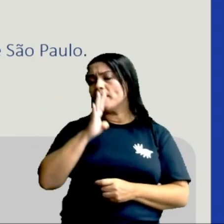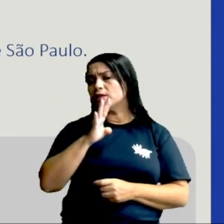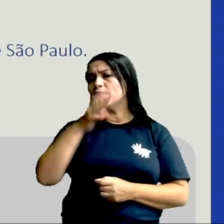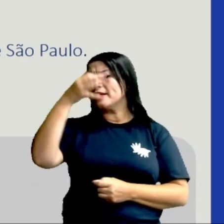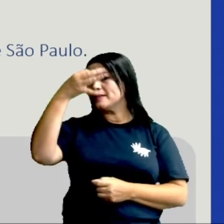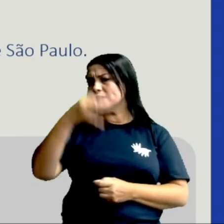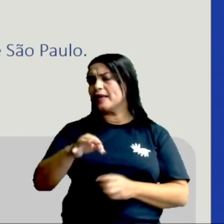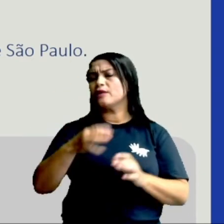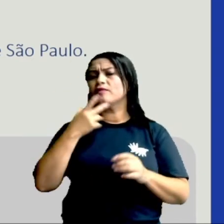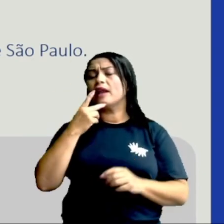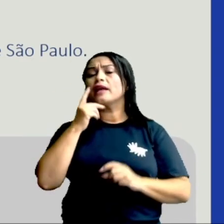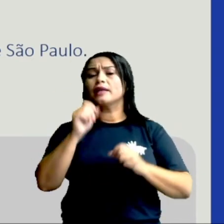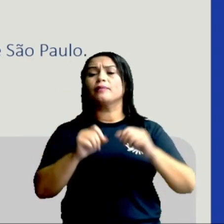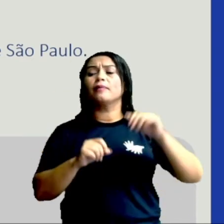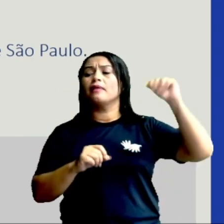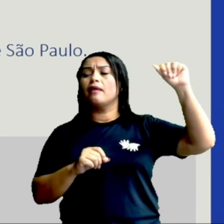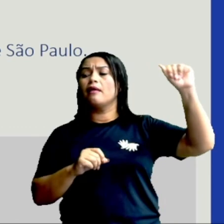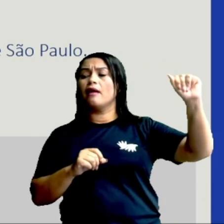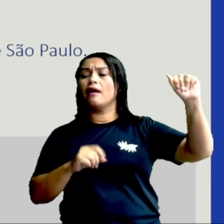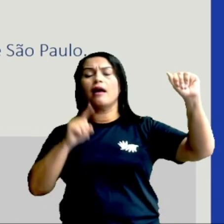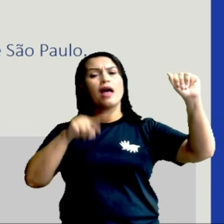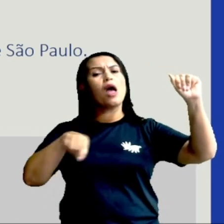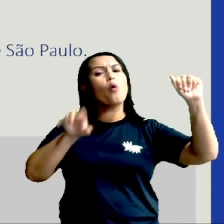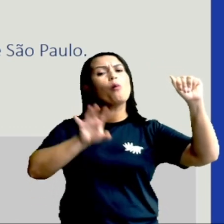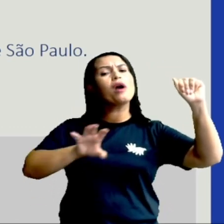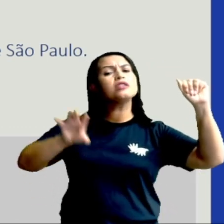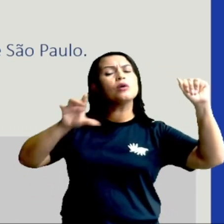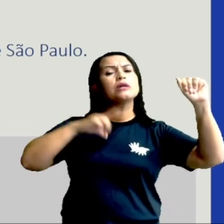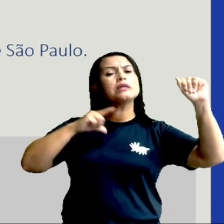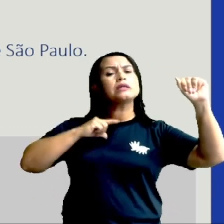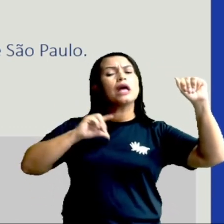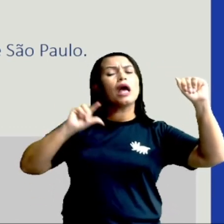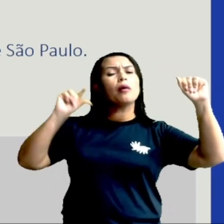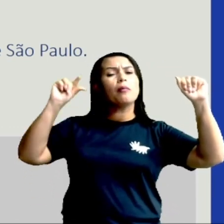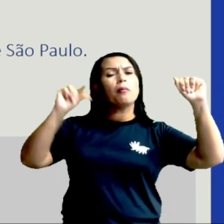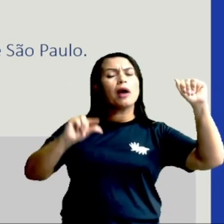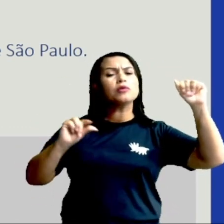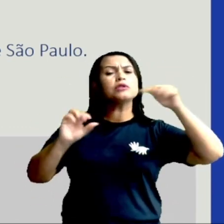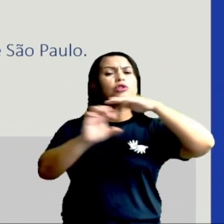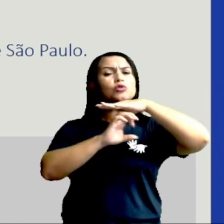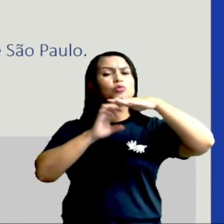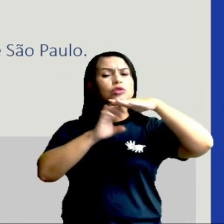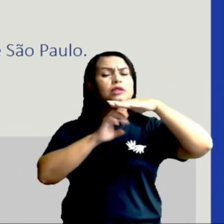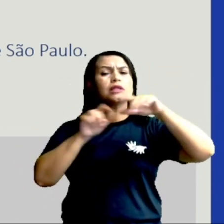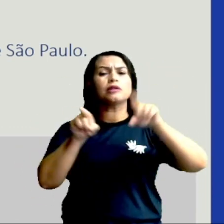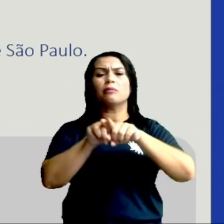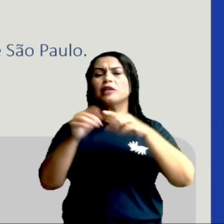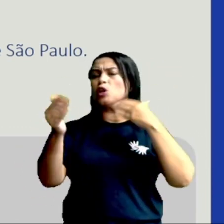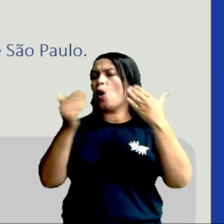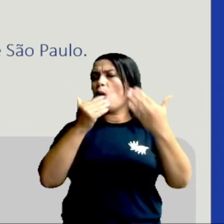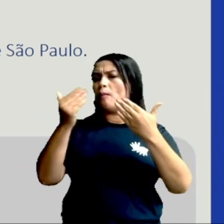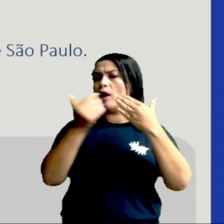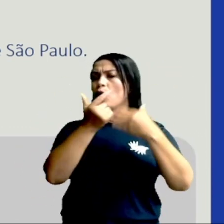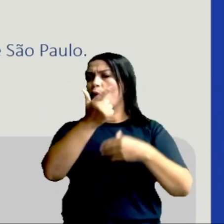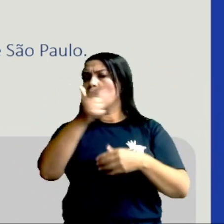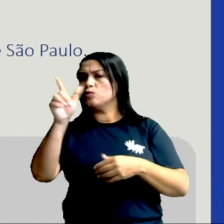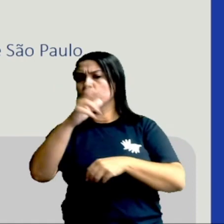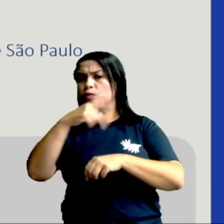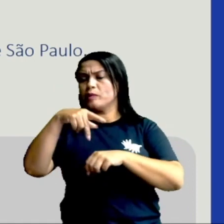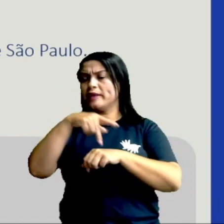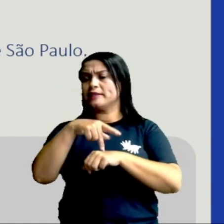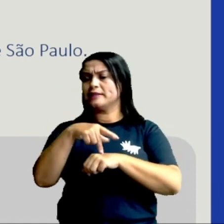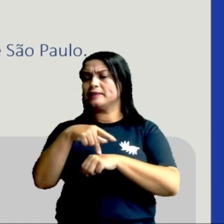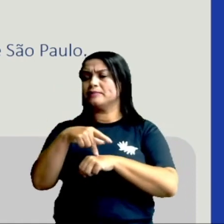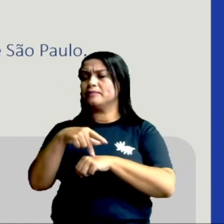que é uma região com baixos índices de industrialização em comparação com o restante do